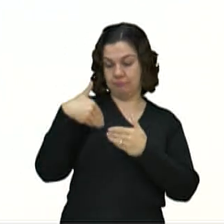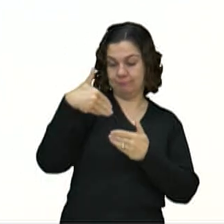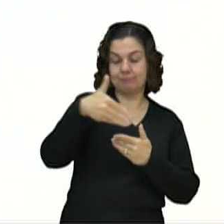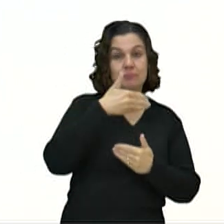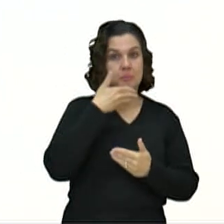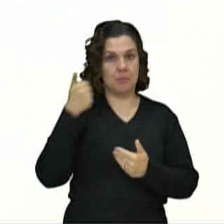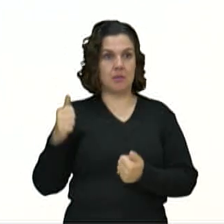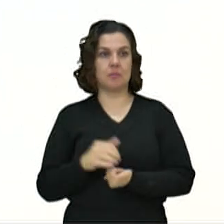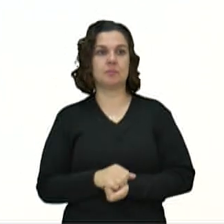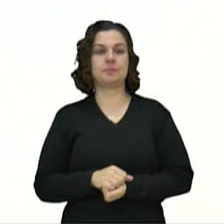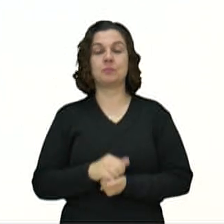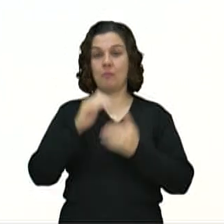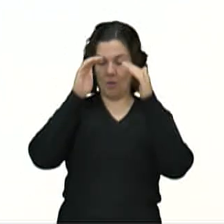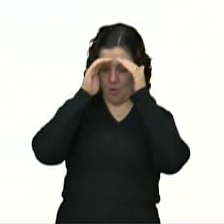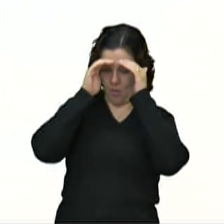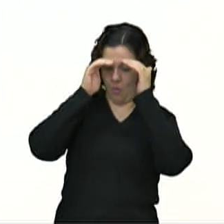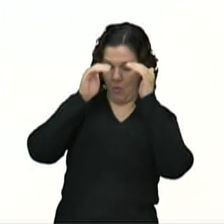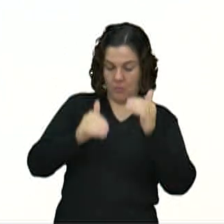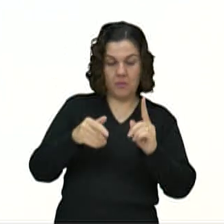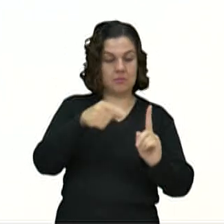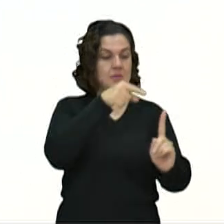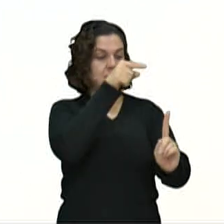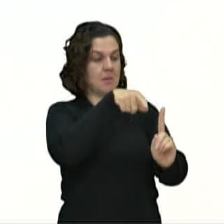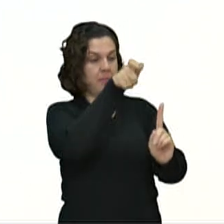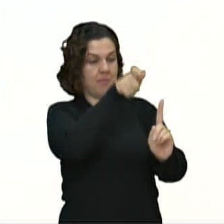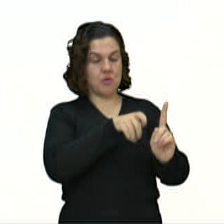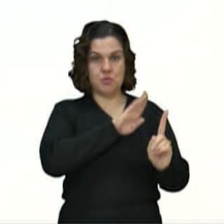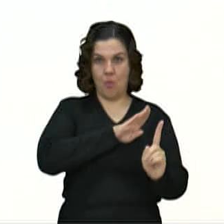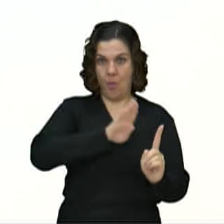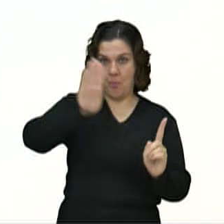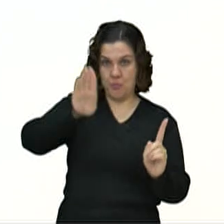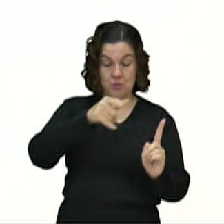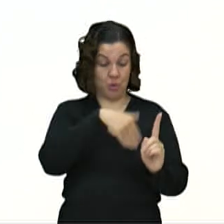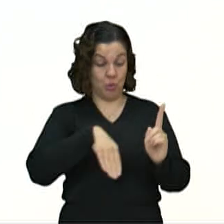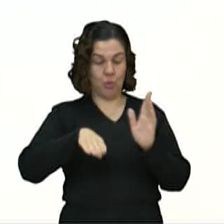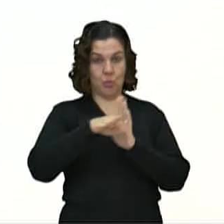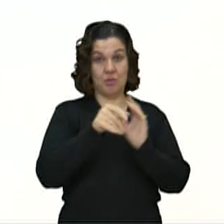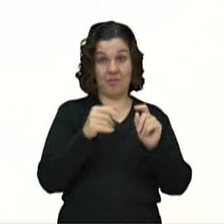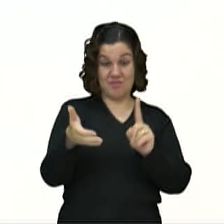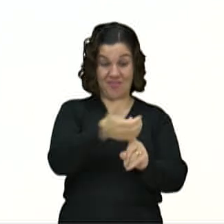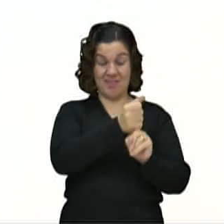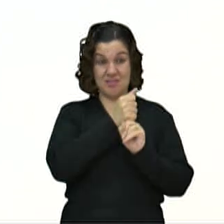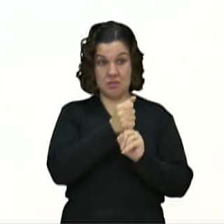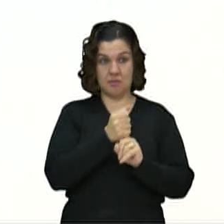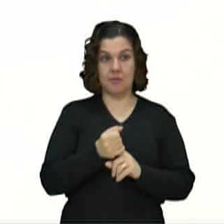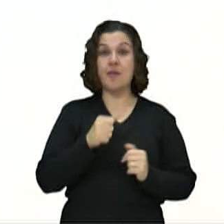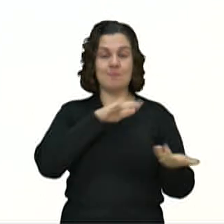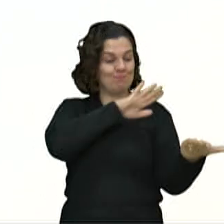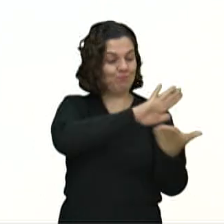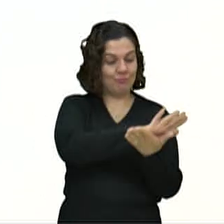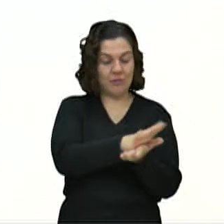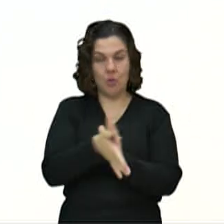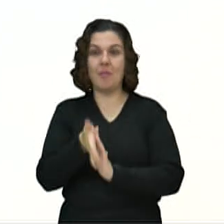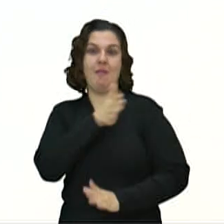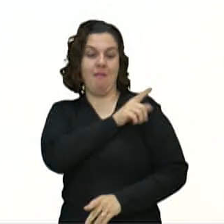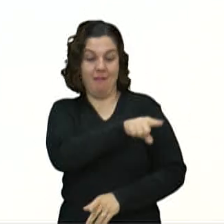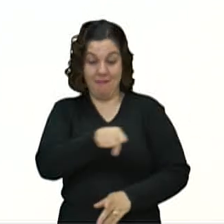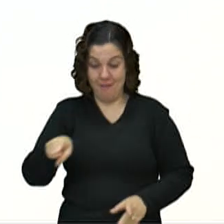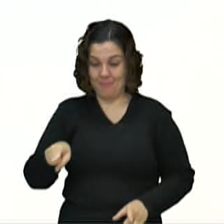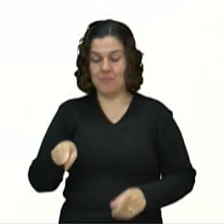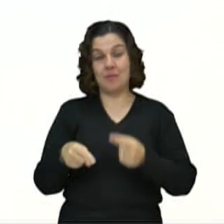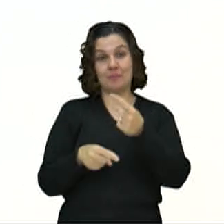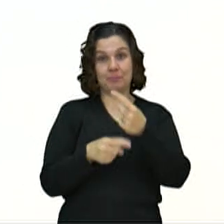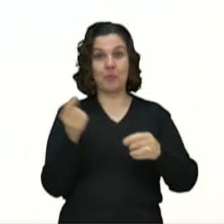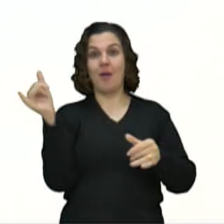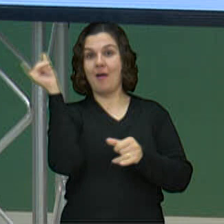melhor. Obedecer o Mussolini e tudo que determina o partido fascista e combater os inimigos para fazer a